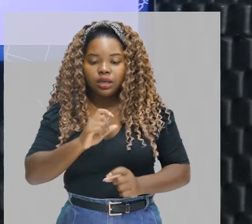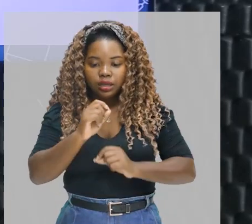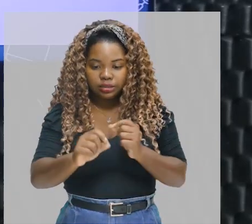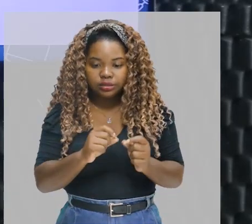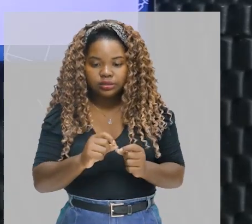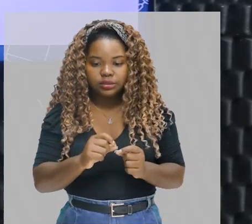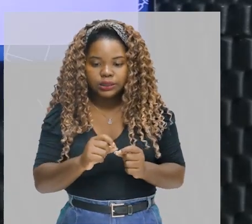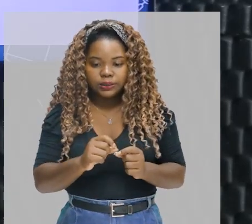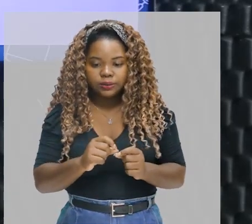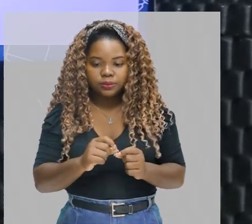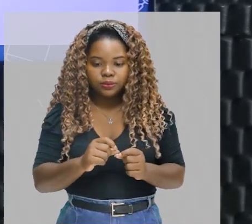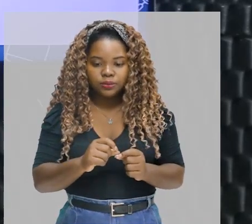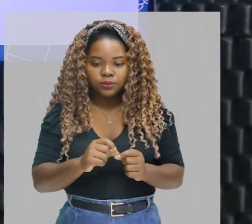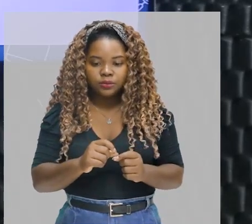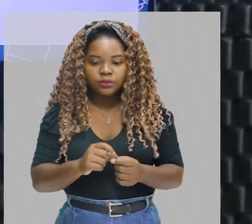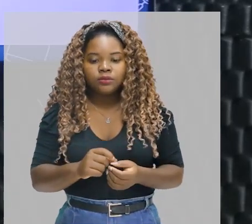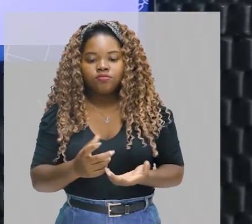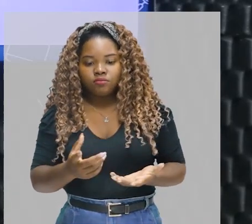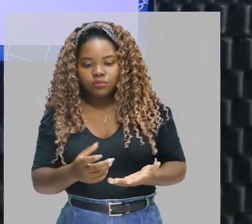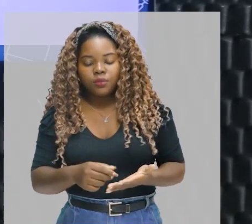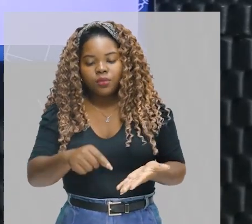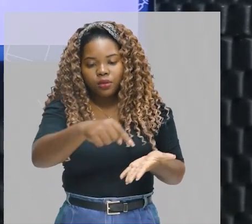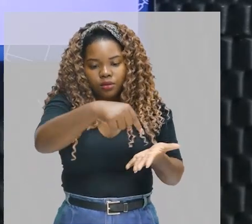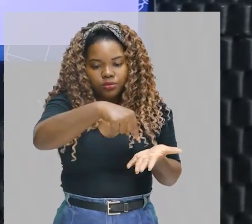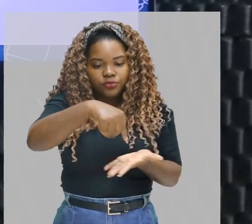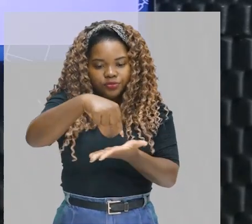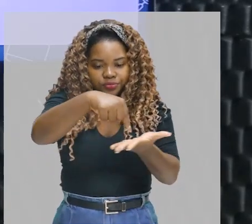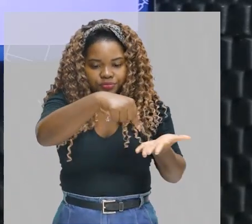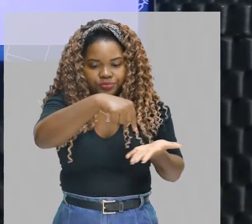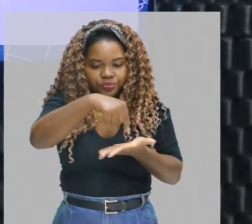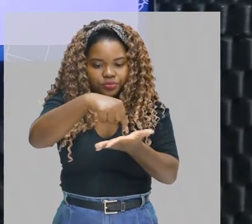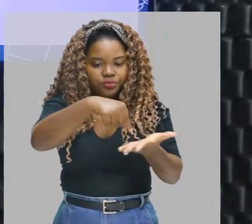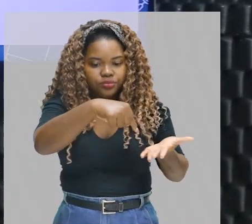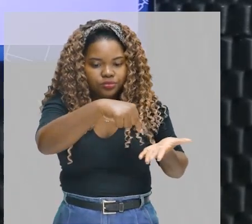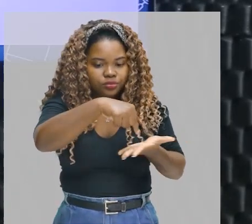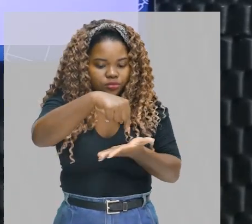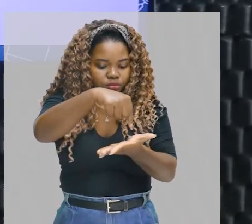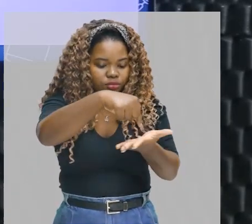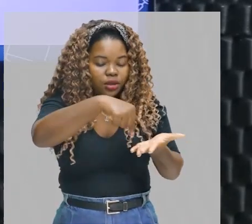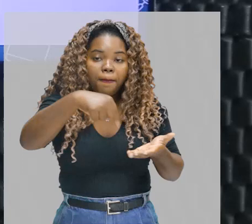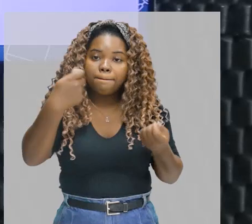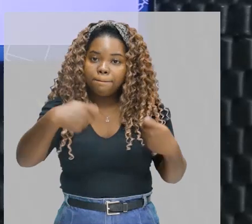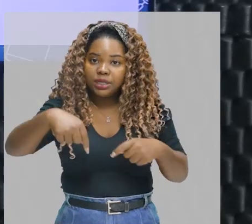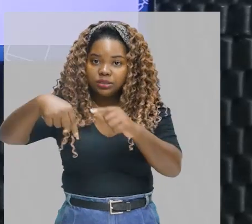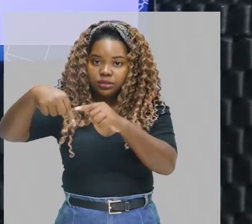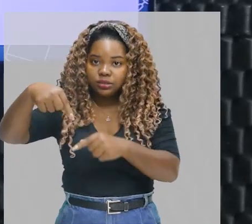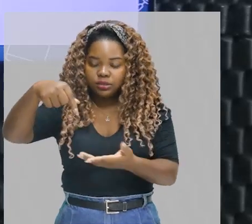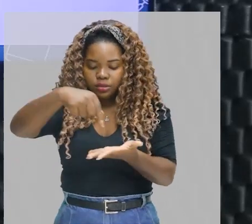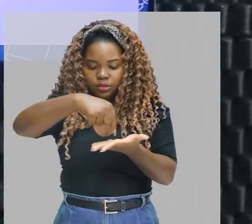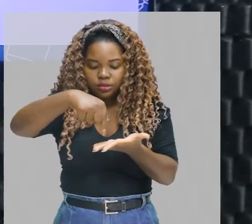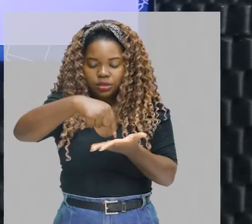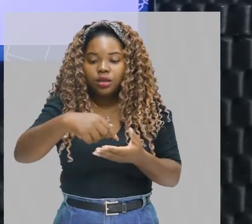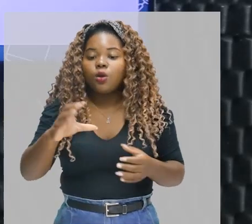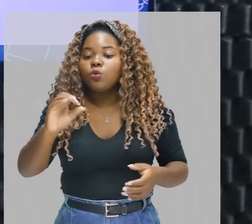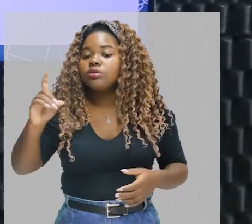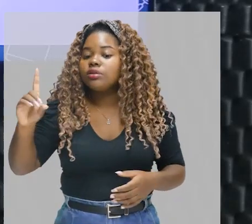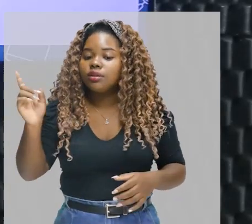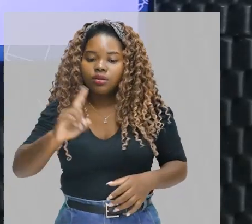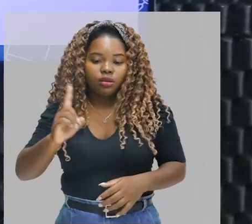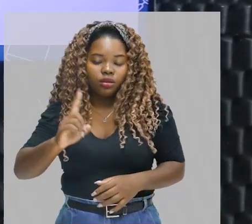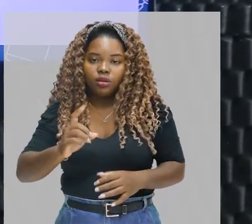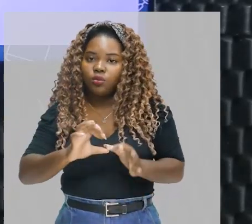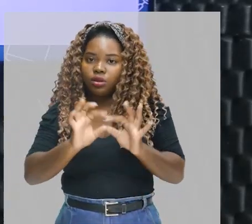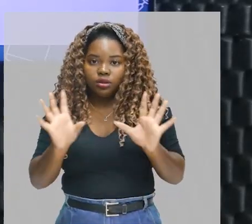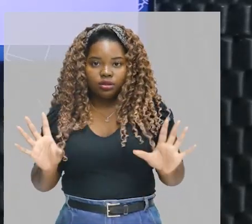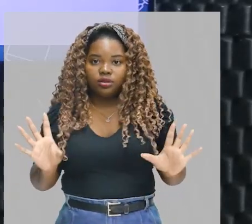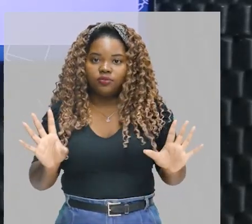mecânica, né? O vinil é lido de forma mecânica porque a agulha ela passa pela ranhura e faz a leitura. O CD não,